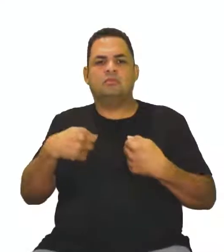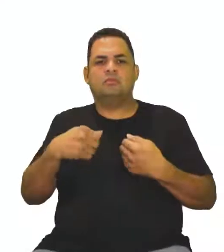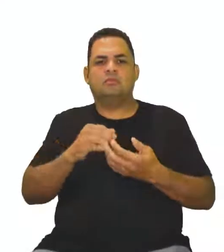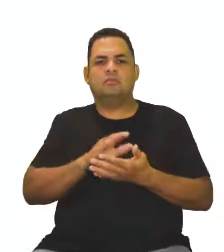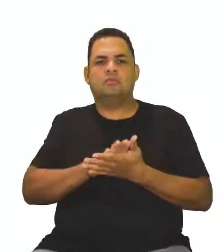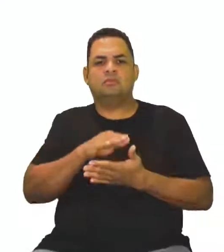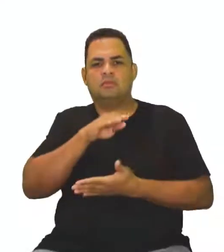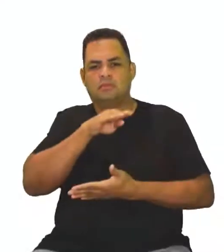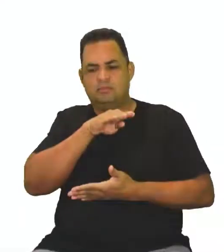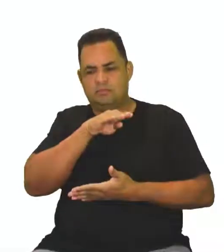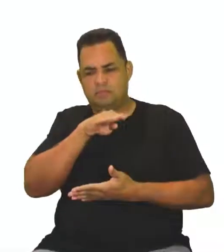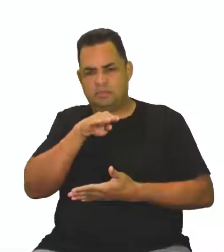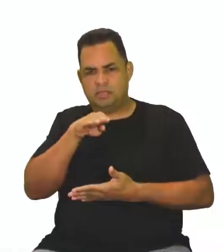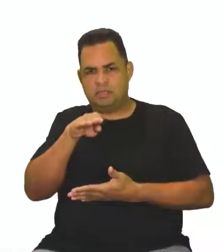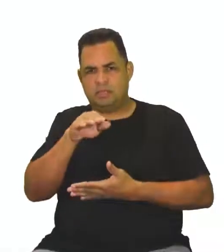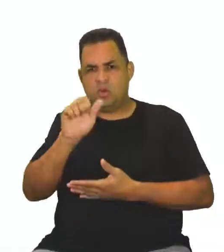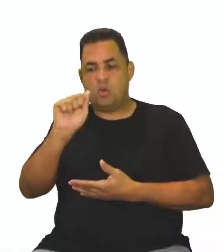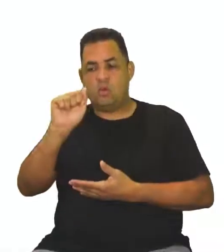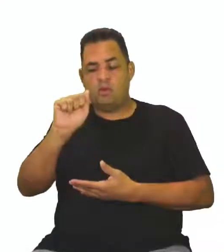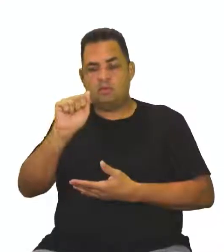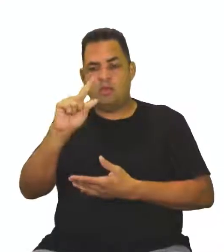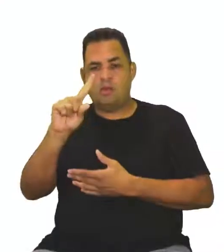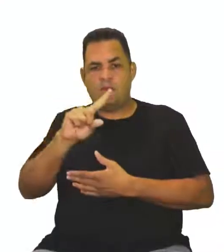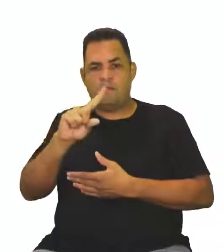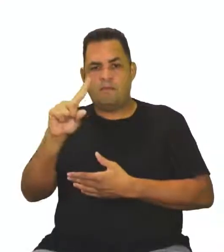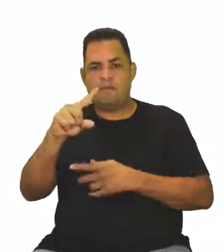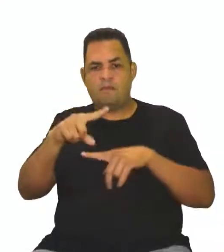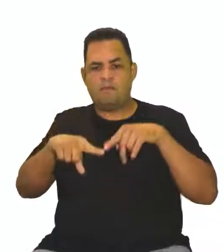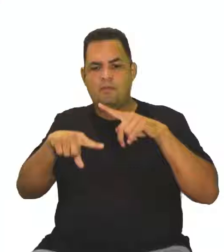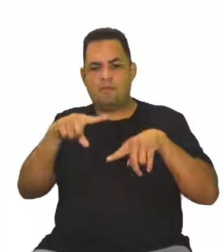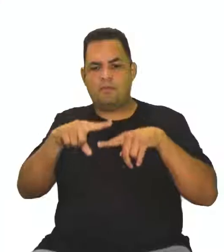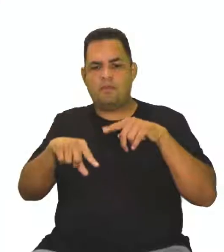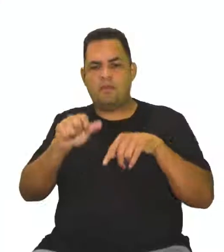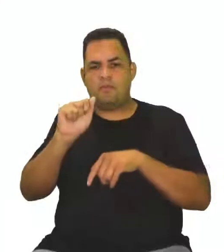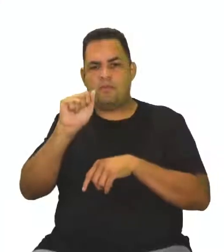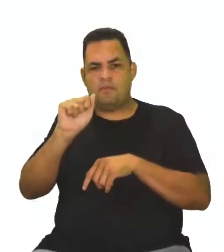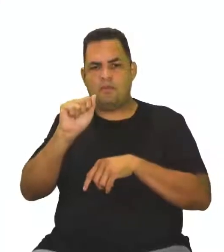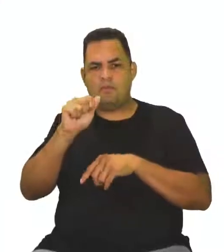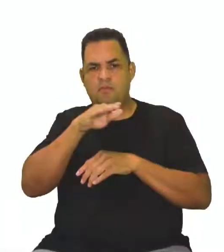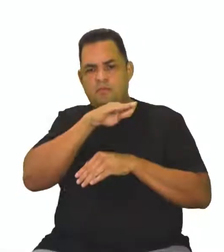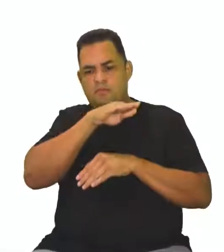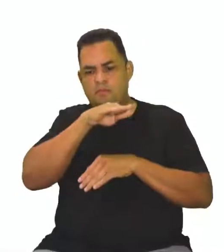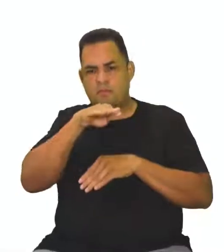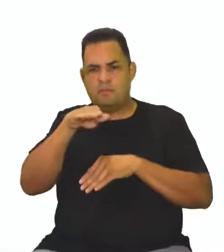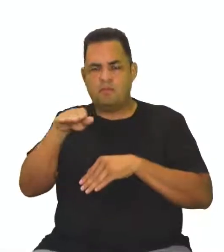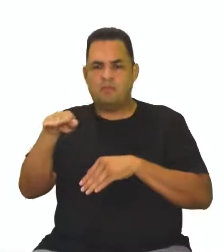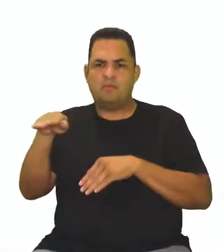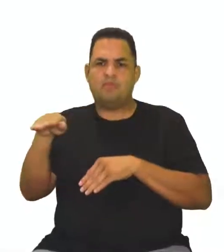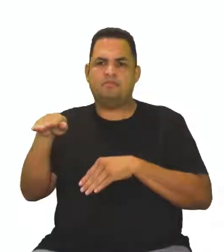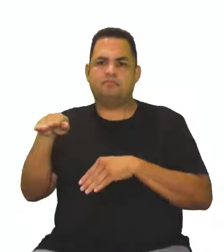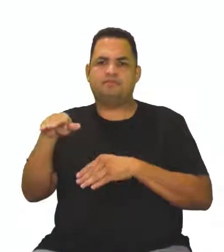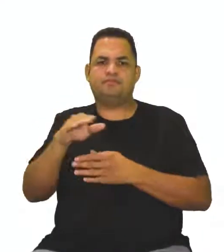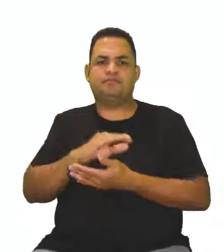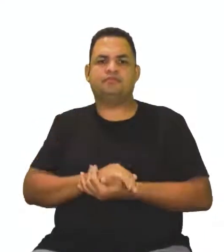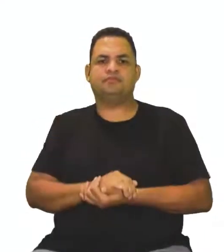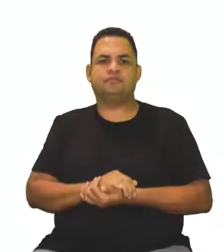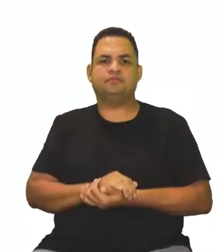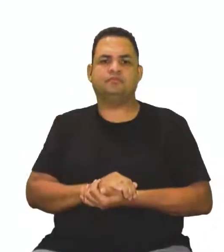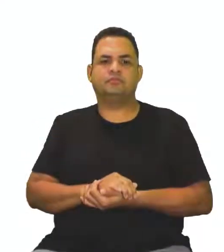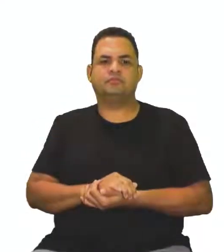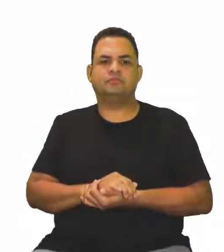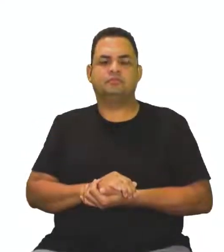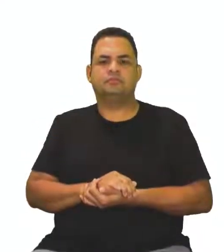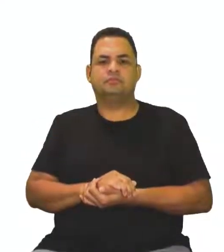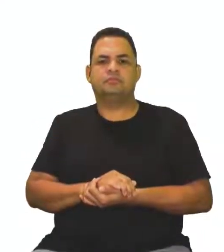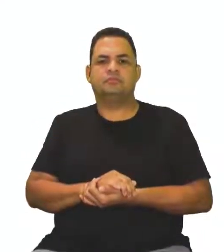em série, tá, pessoal? Então, o amperímetro no circuito, ele tem que estar em série com o circuito, ok?